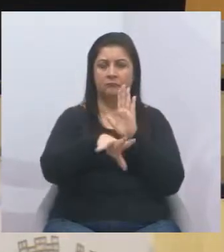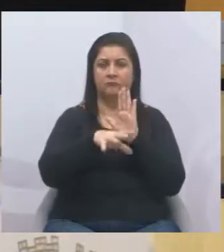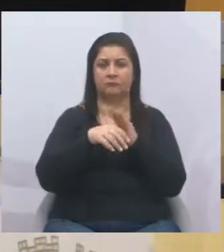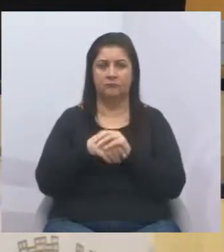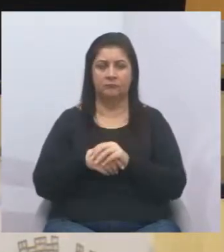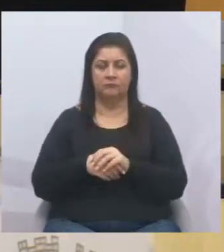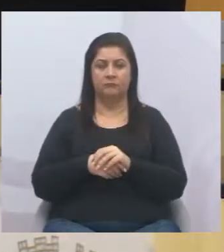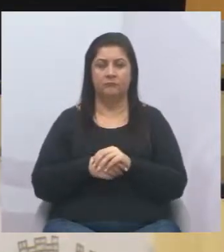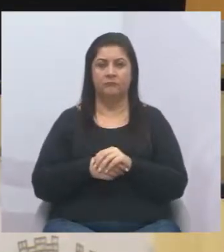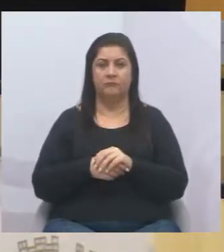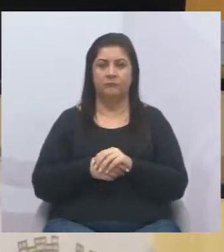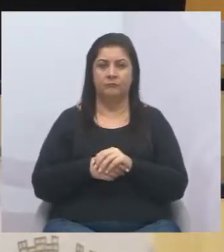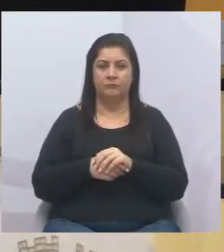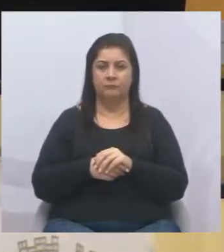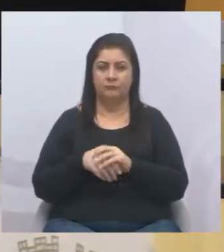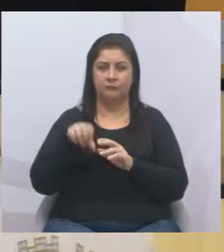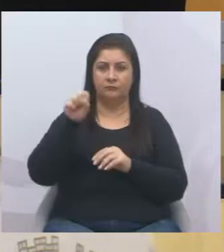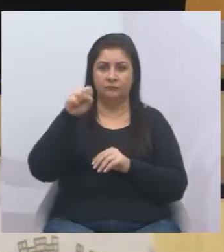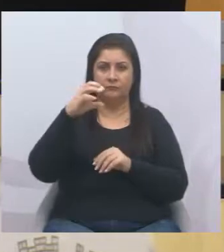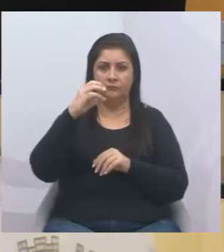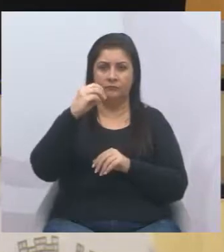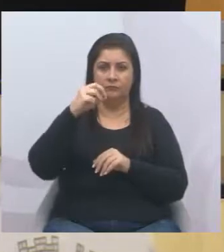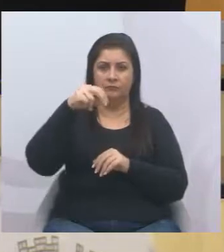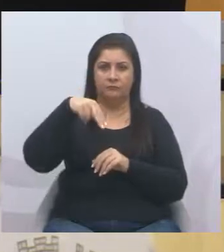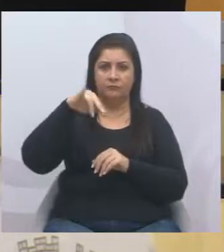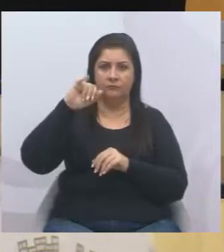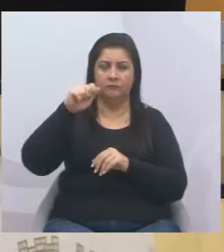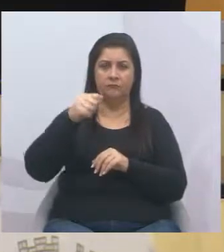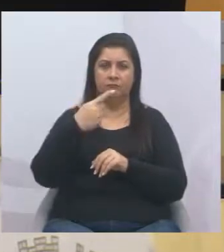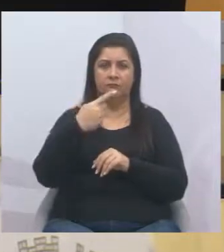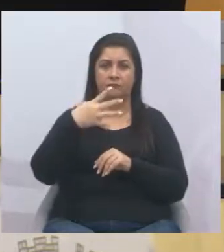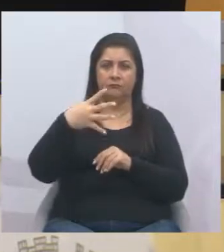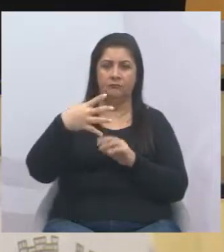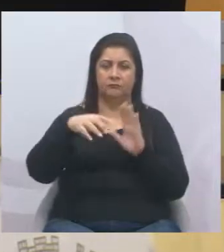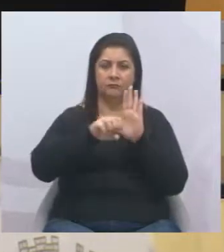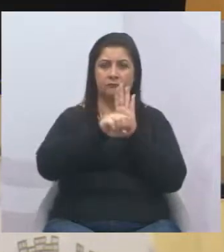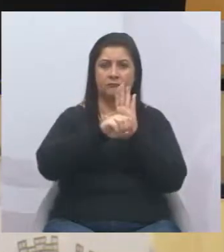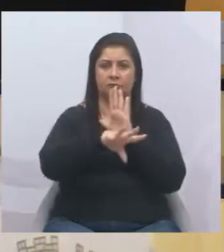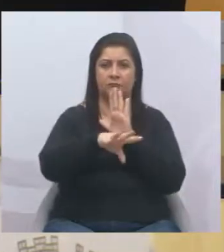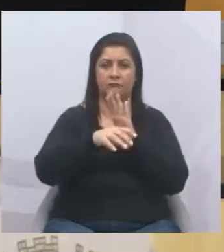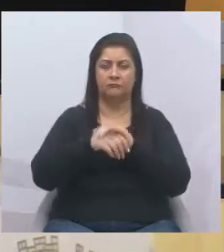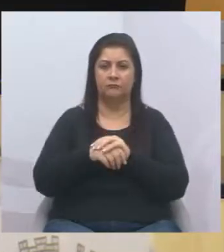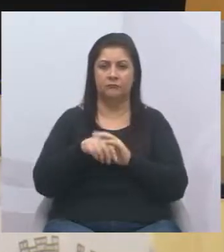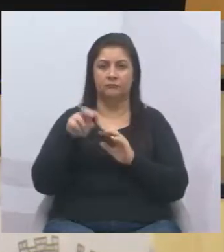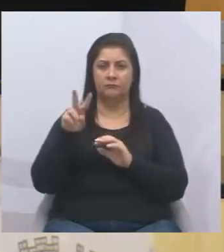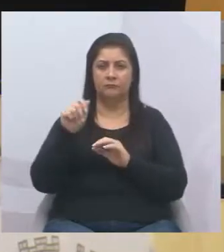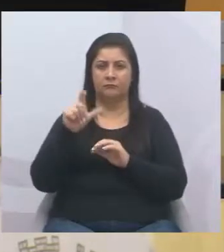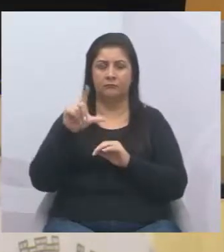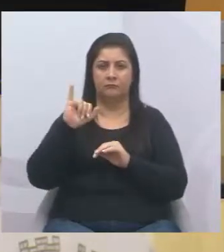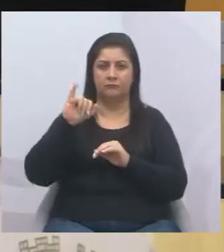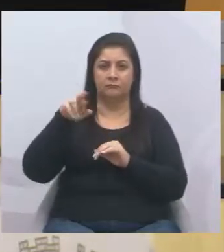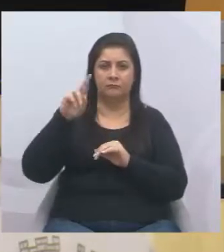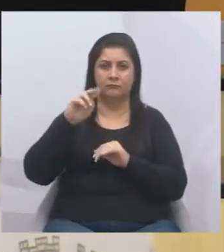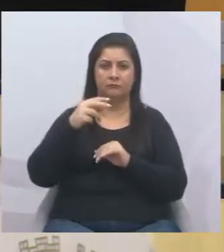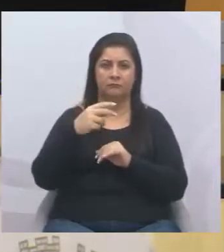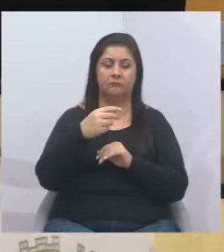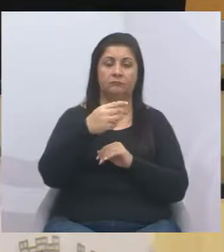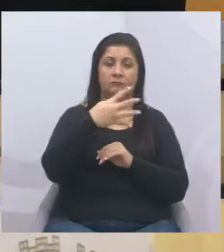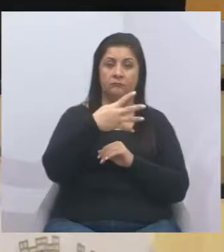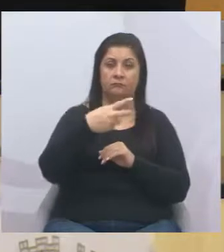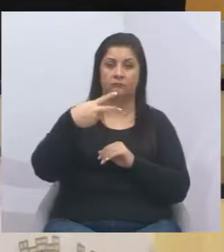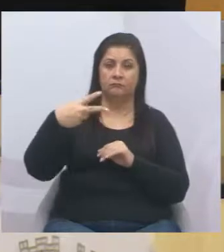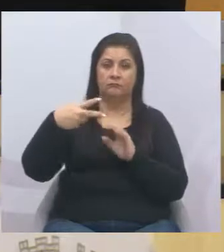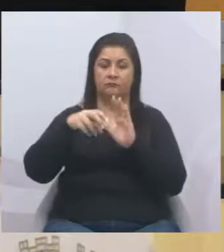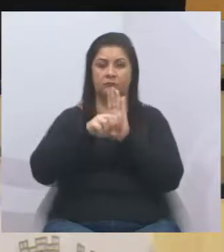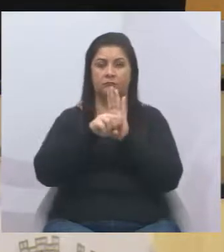informação. Sônia Pato da Amizade, 14 indicações. Valmir Meia Lua, 42 indicações,